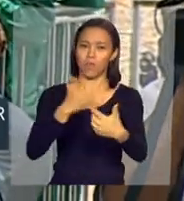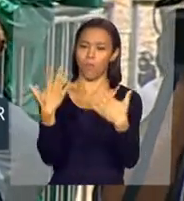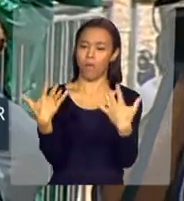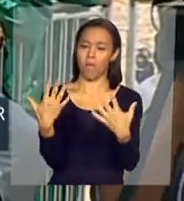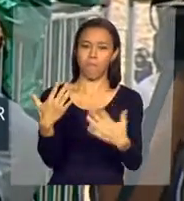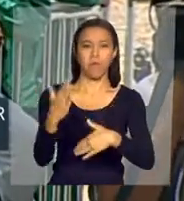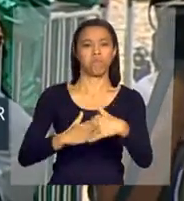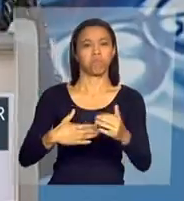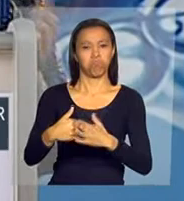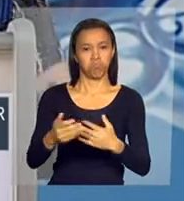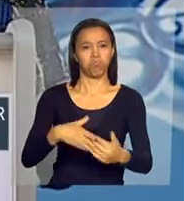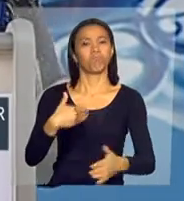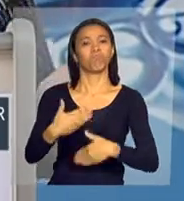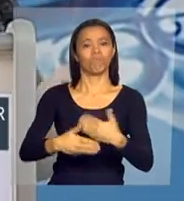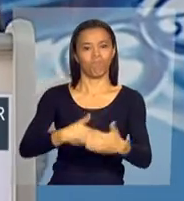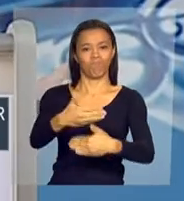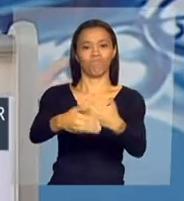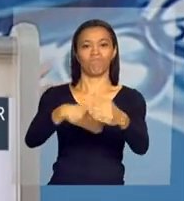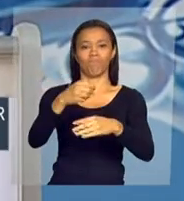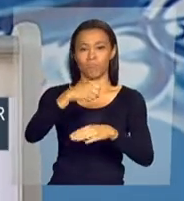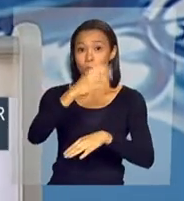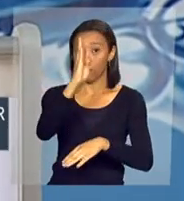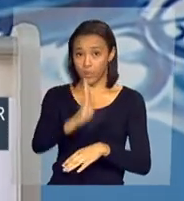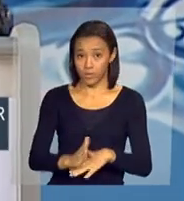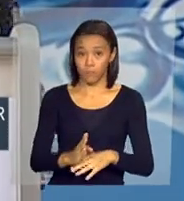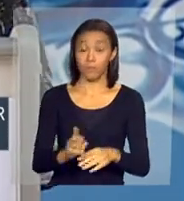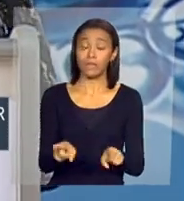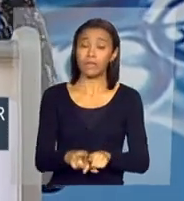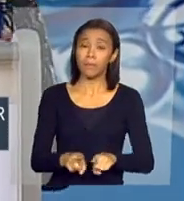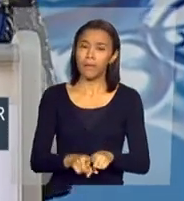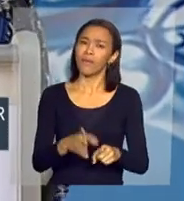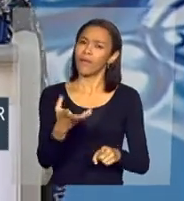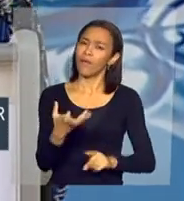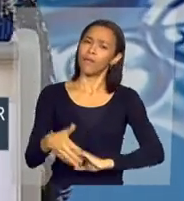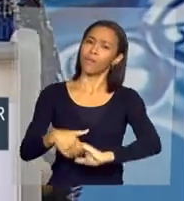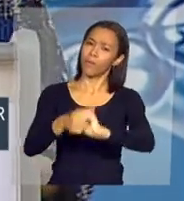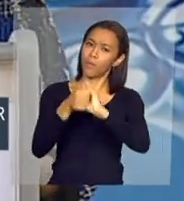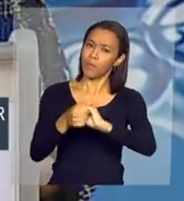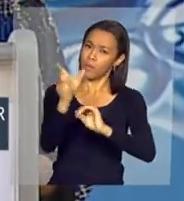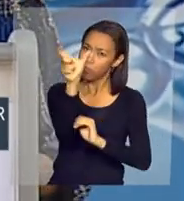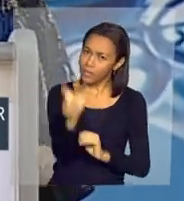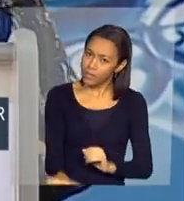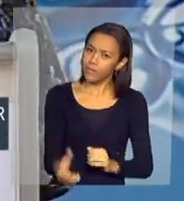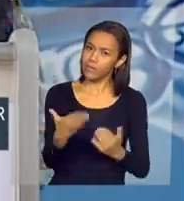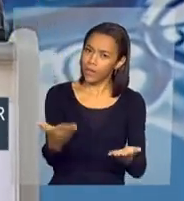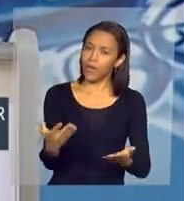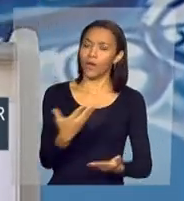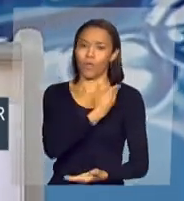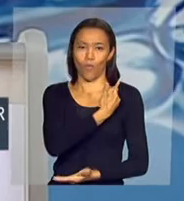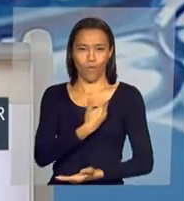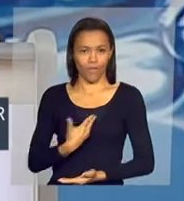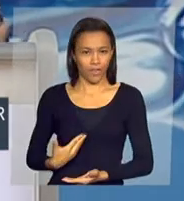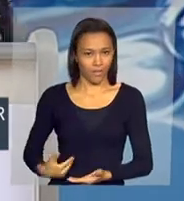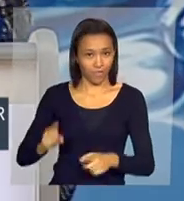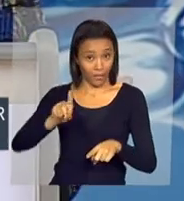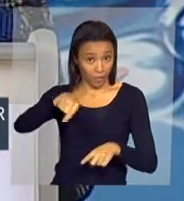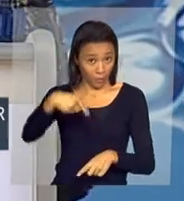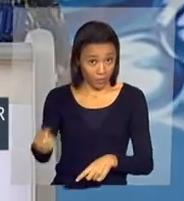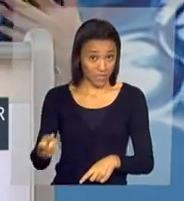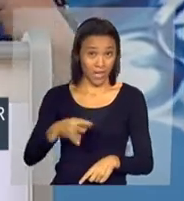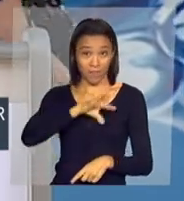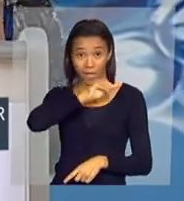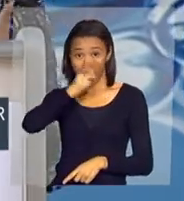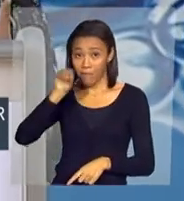constroem o Brasil. Queria cumprimentar o senhor governador. Depois da declaração